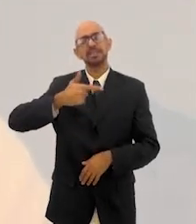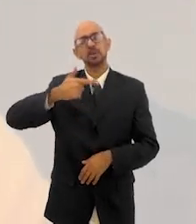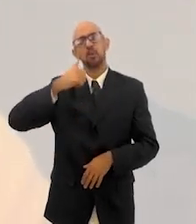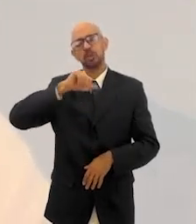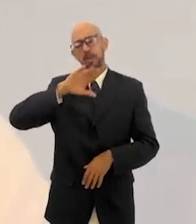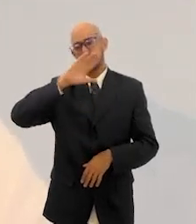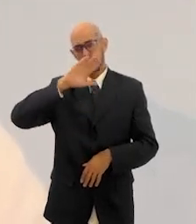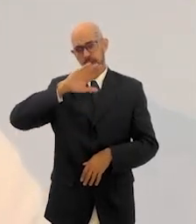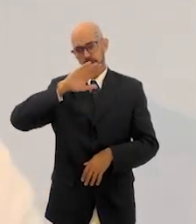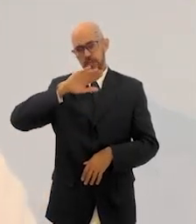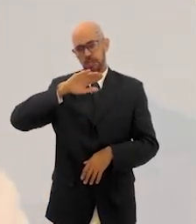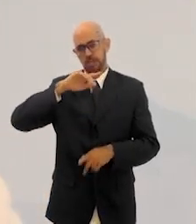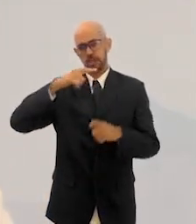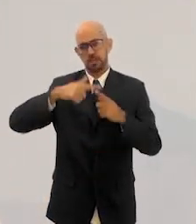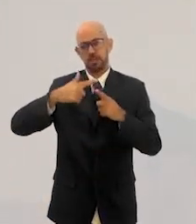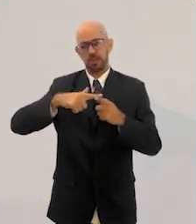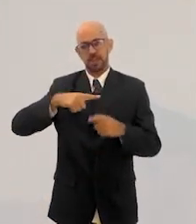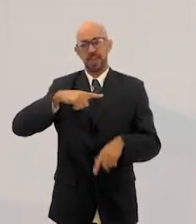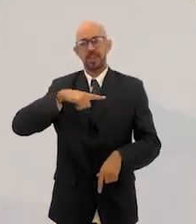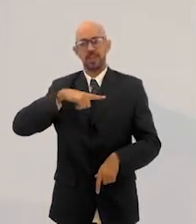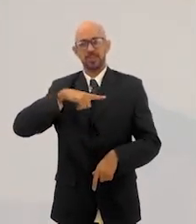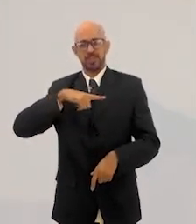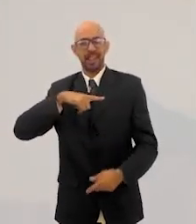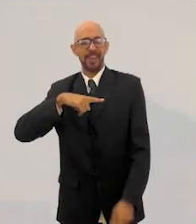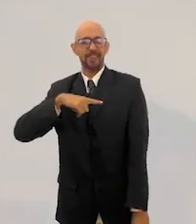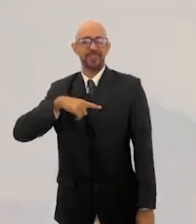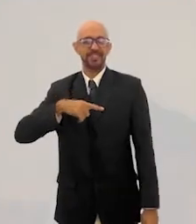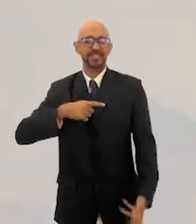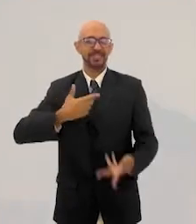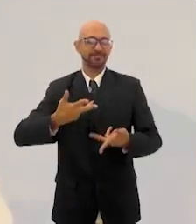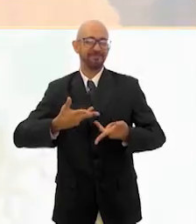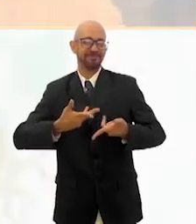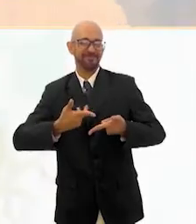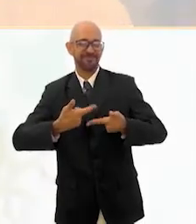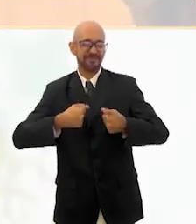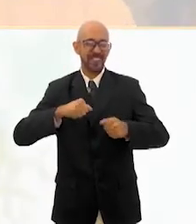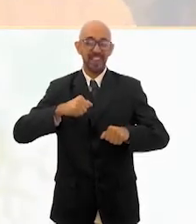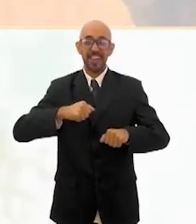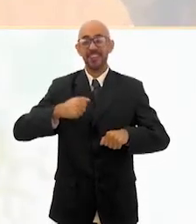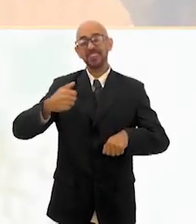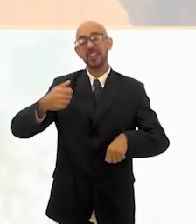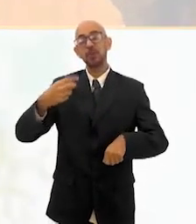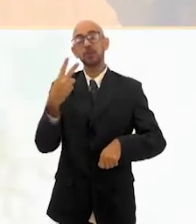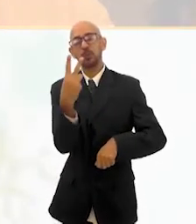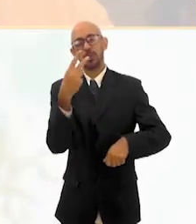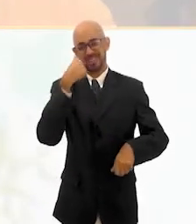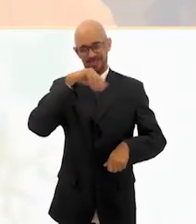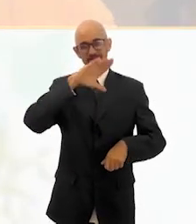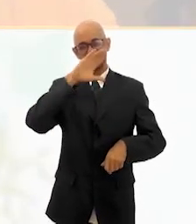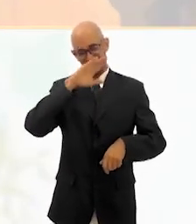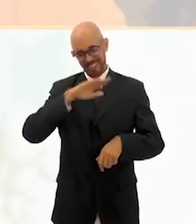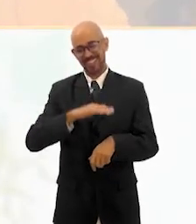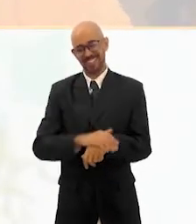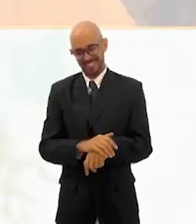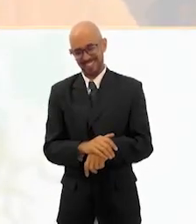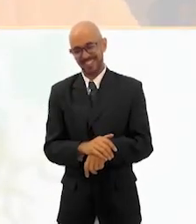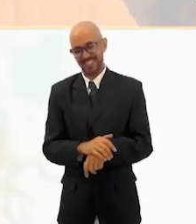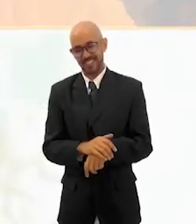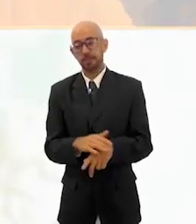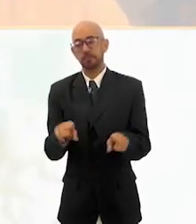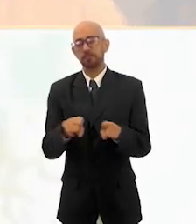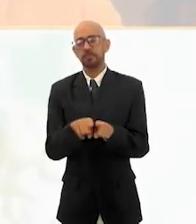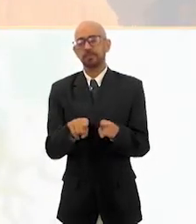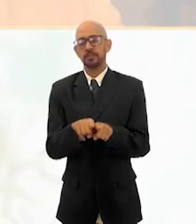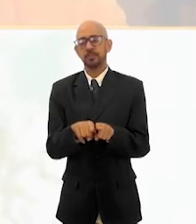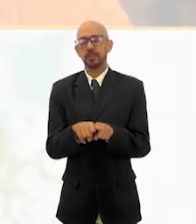né? Eu fui uma pessoa afortunada de ter mais de uma mãe, até porque eu entendi, se mãe é tão bom assim, eu quero logo mais de uma. E de vó